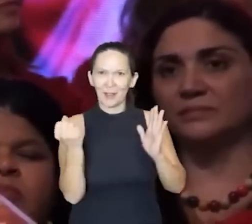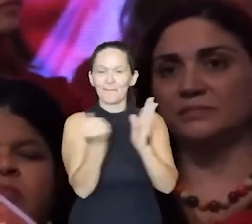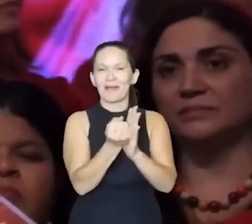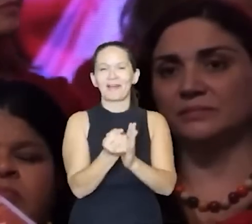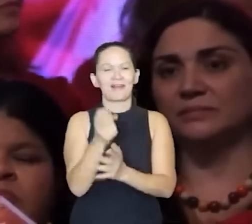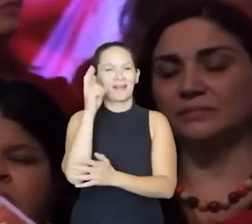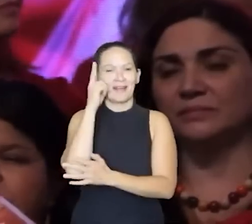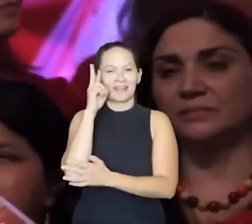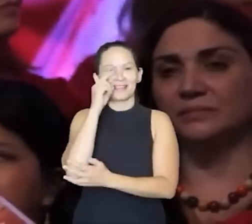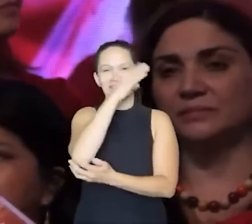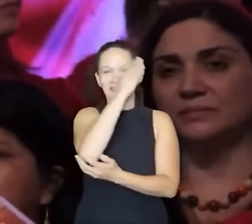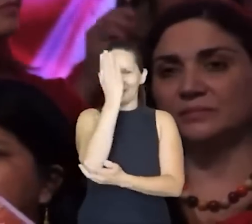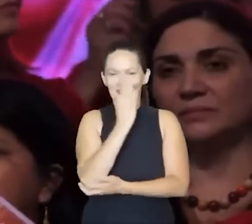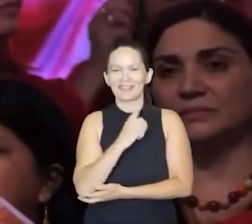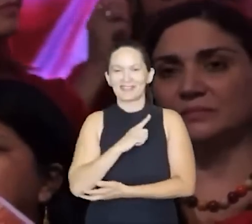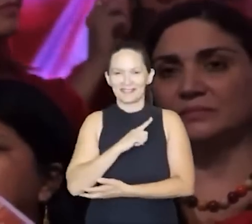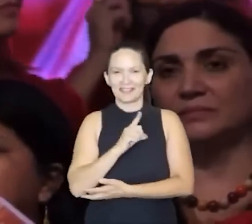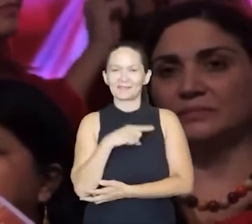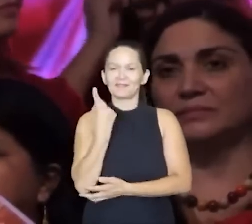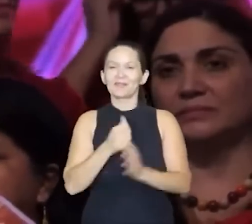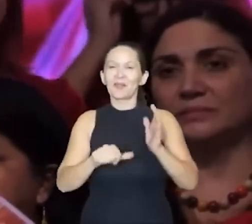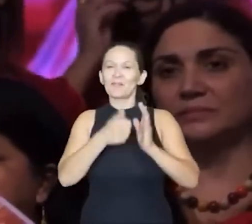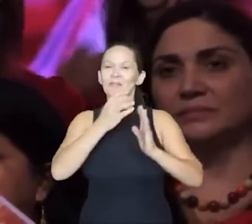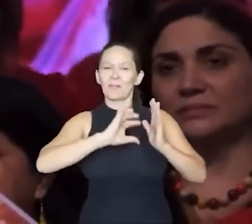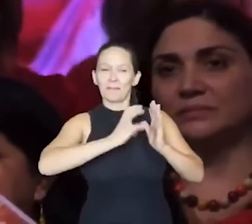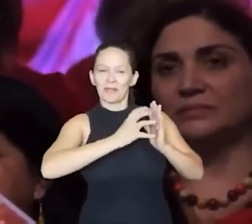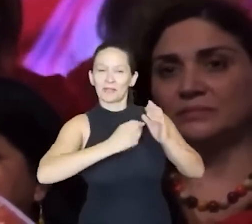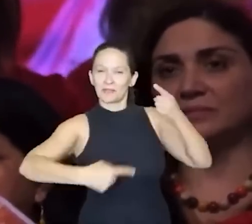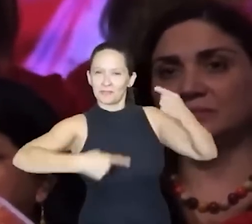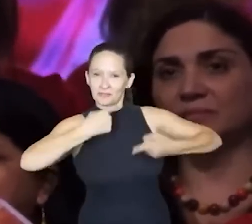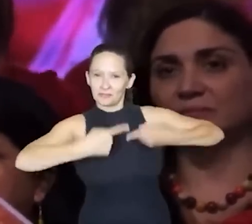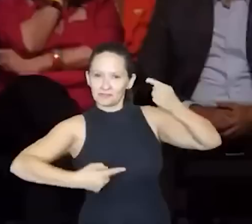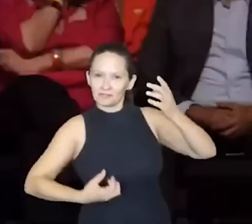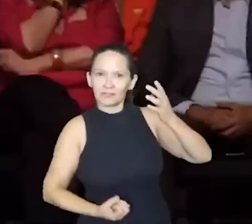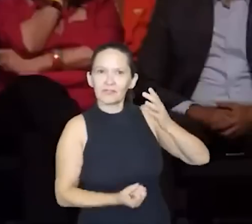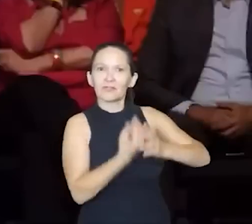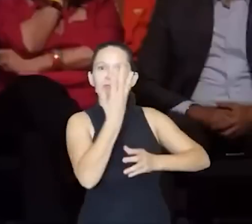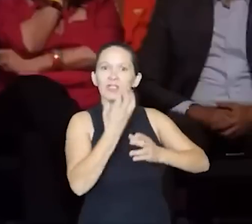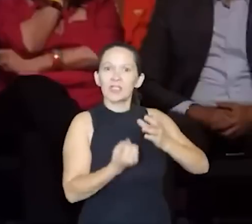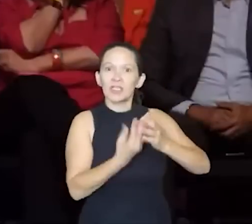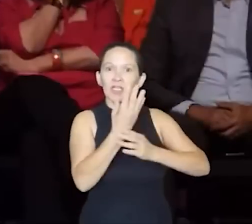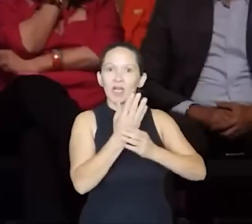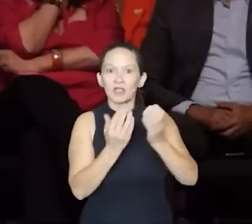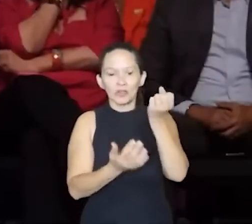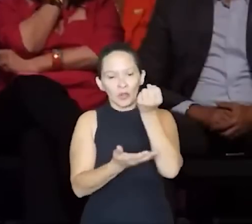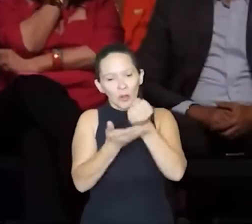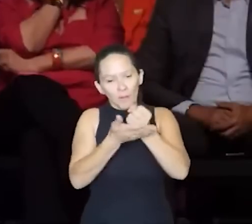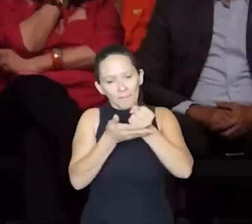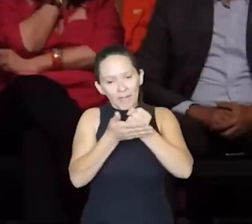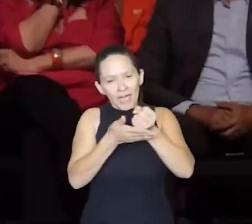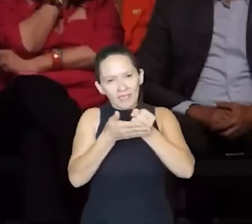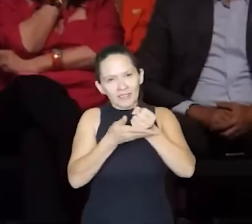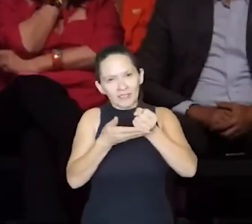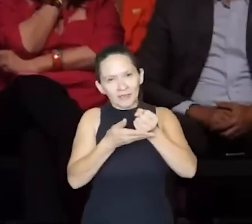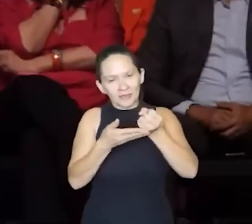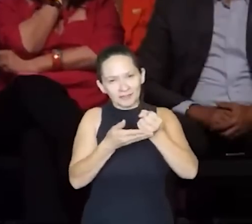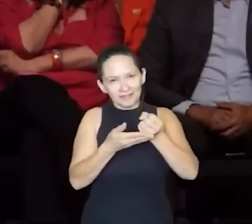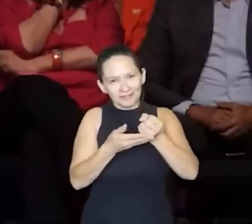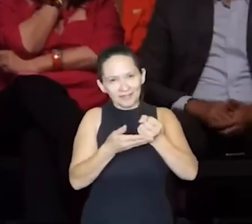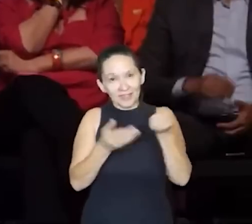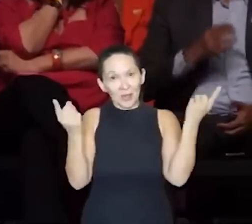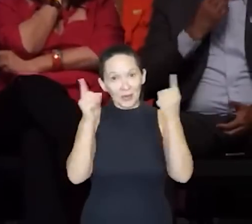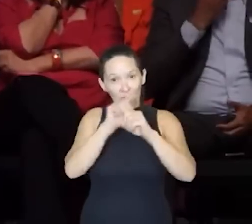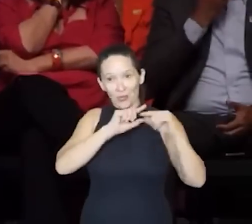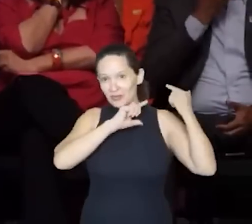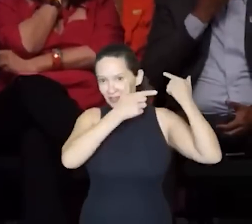do Brasil. Somos o primeiro partido político construído de baixo para cima, contrariando a tradição